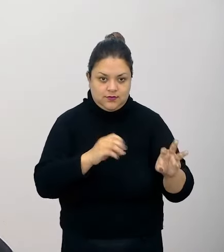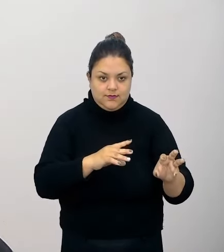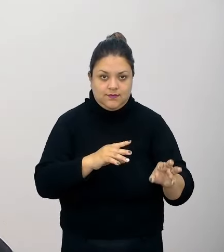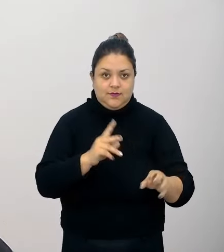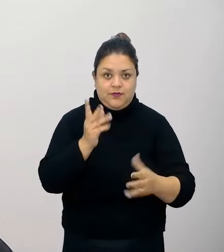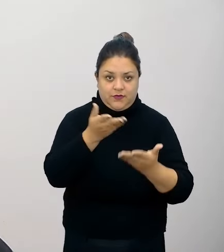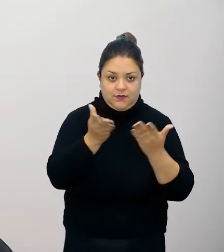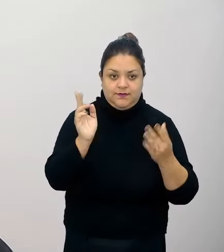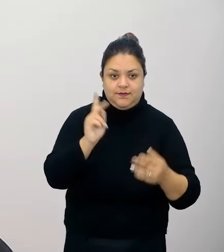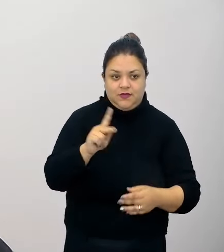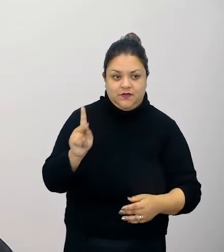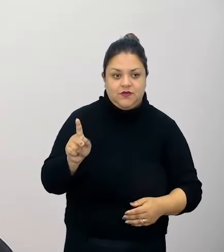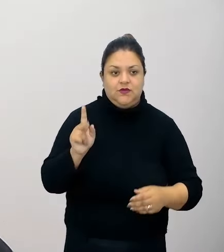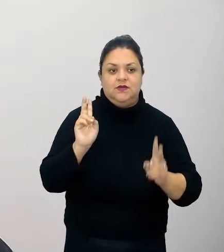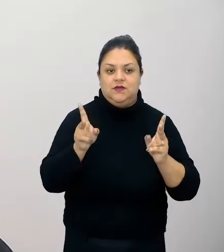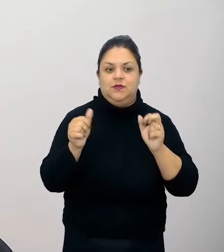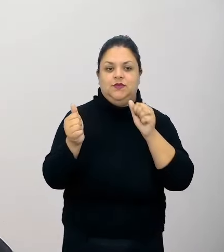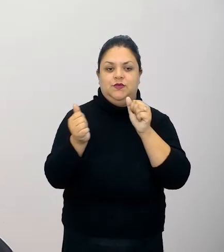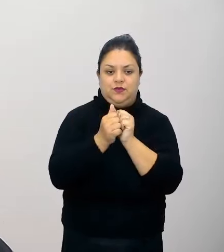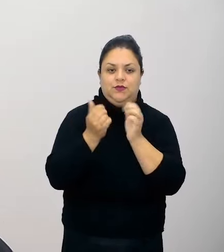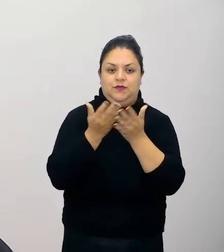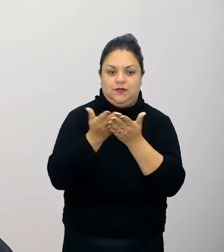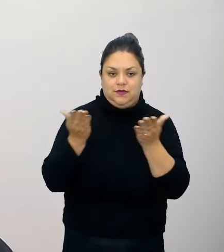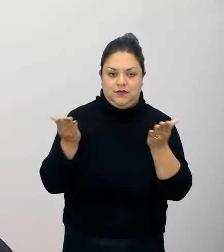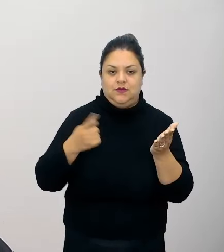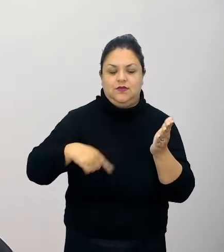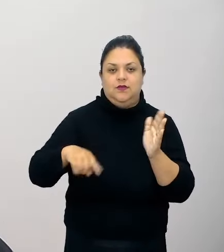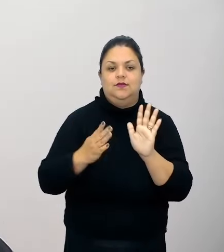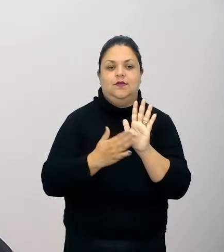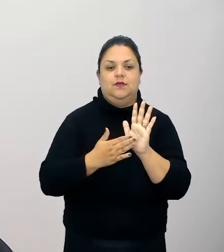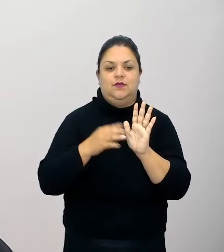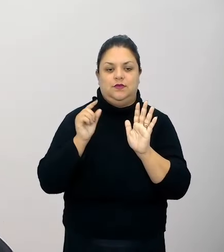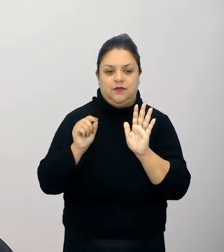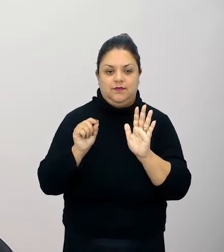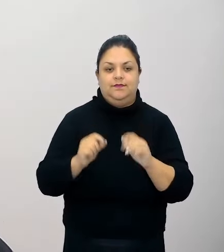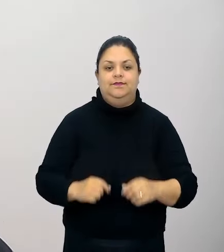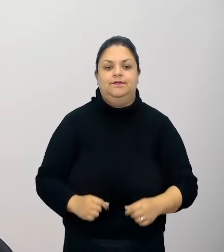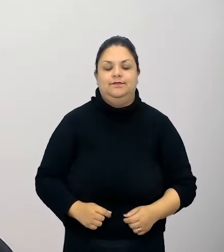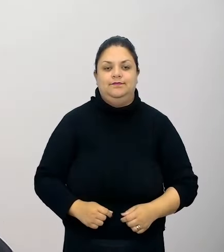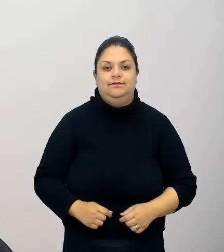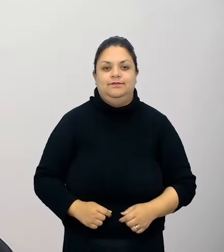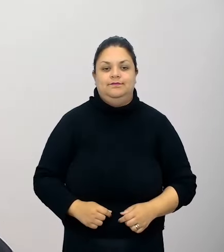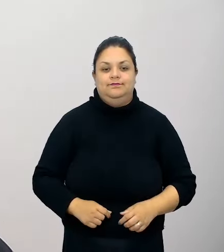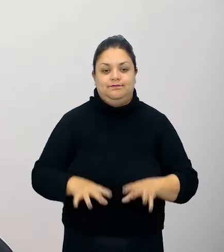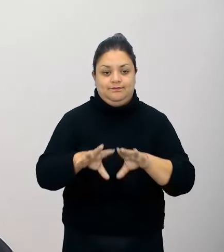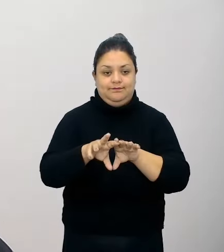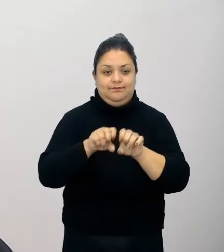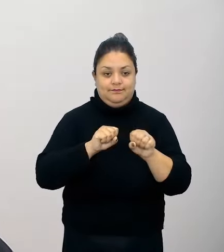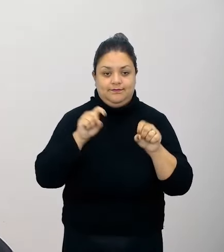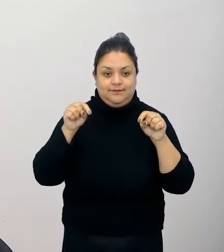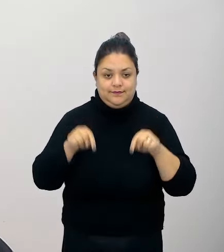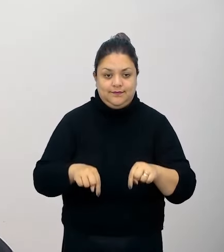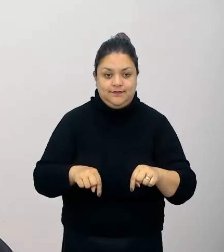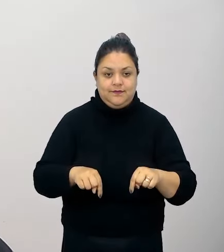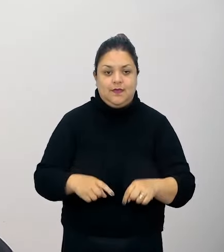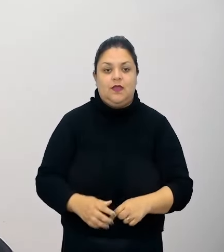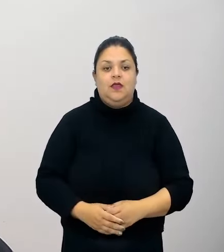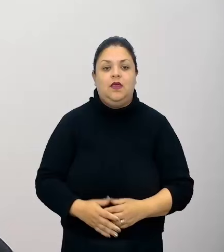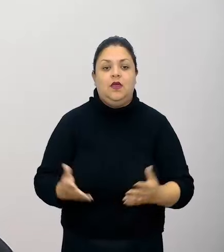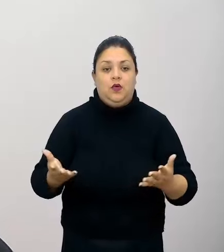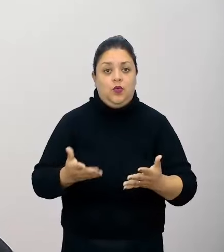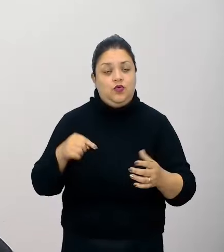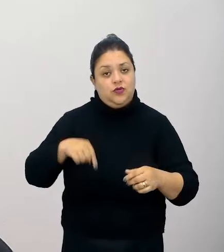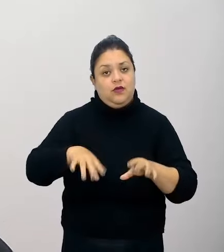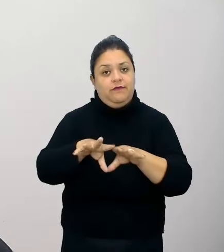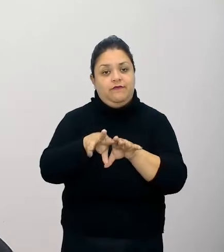tem feito com vocês, né? Essa é a nossa proposta, de formação mesmo. Então, o que nós trouxemos hoje é uma formação.